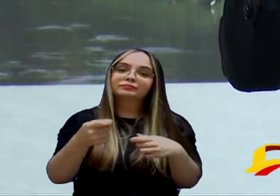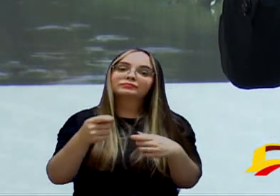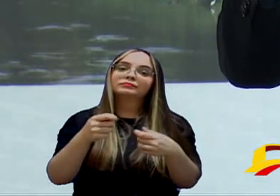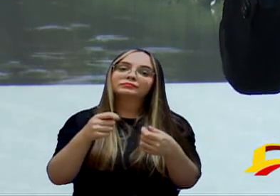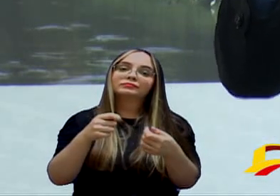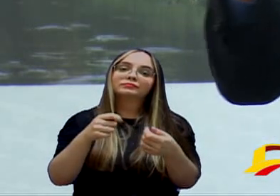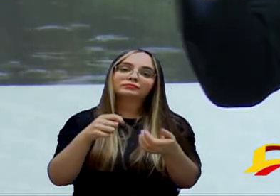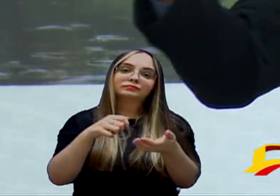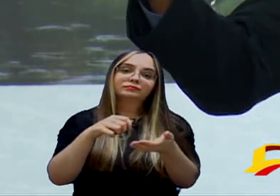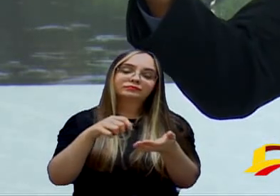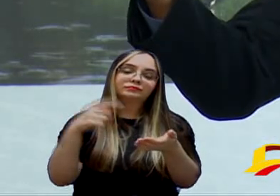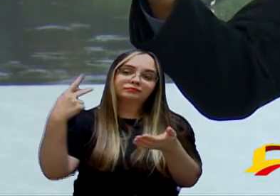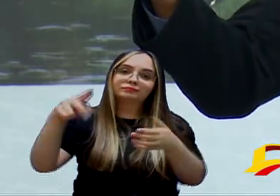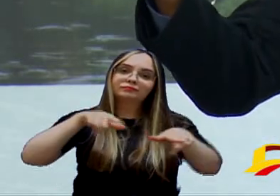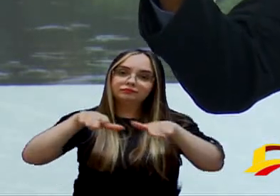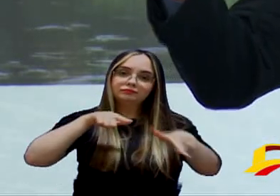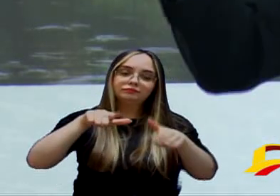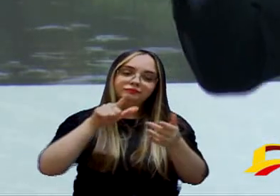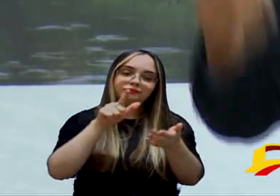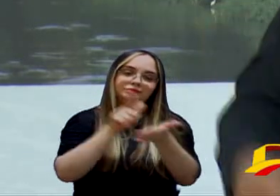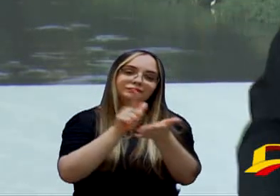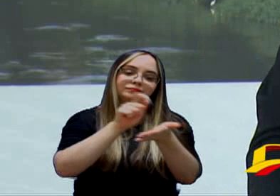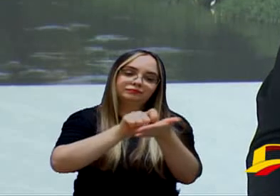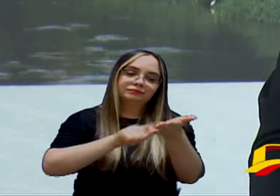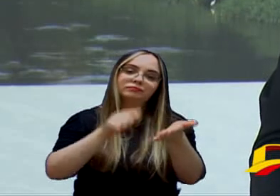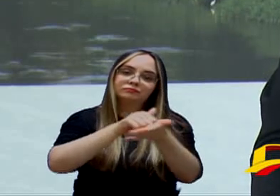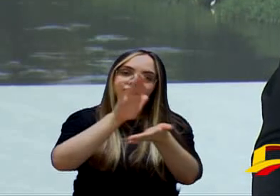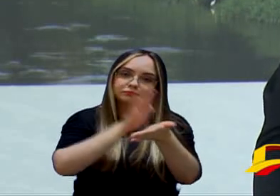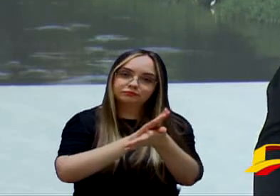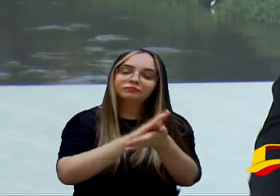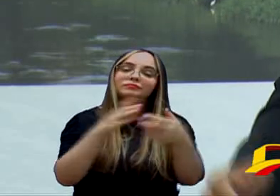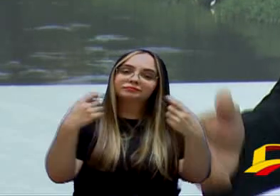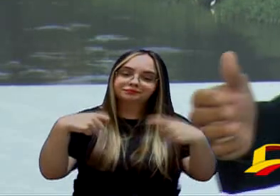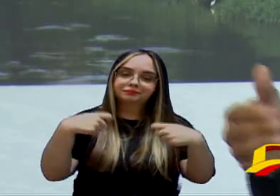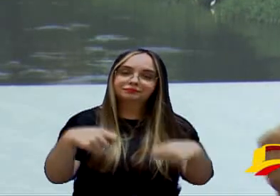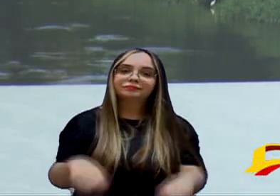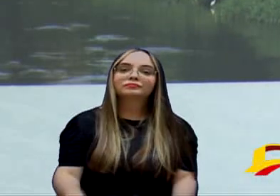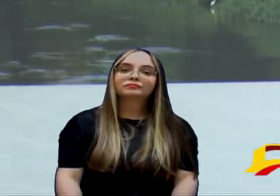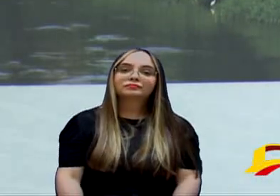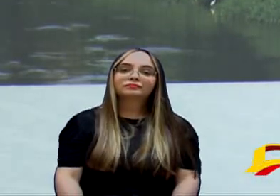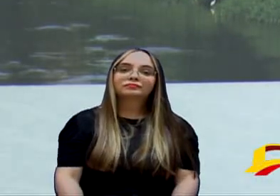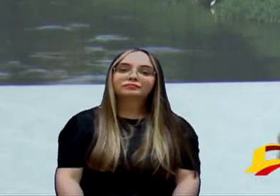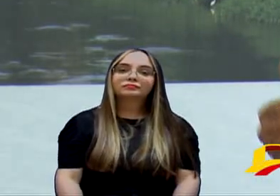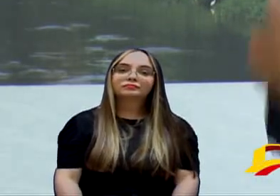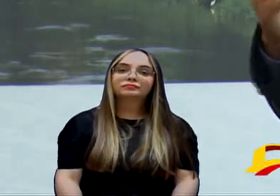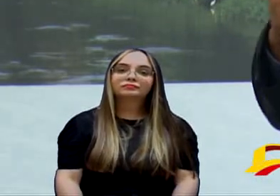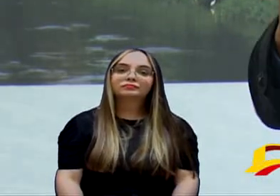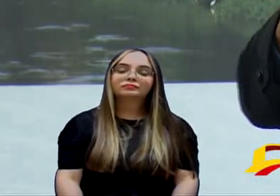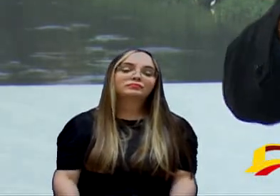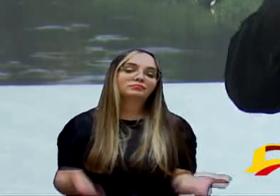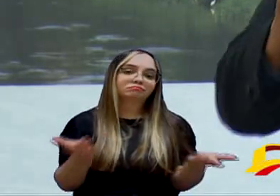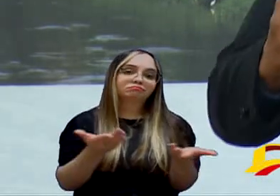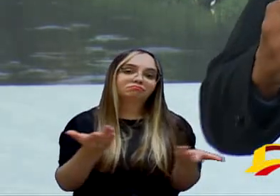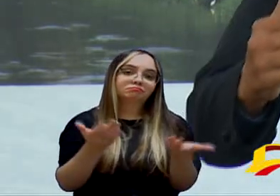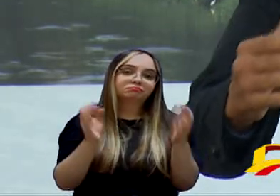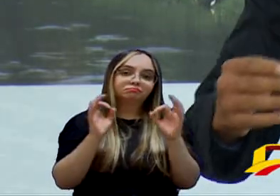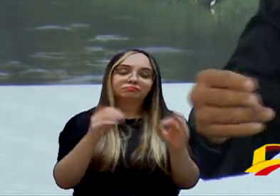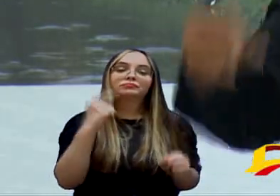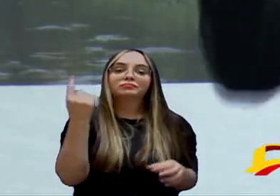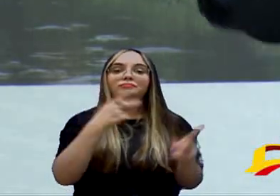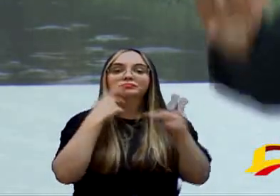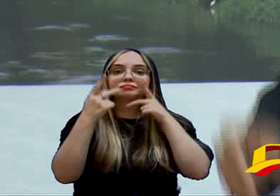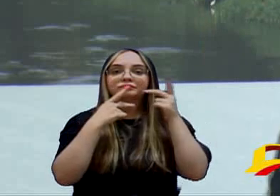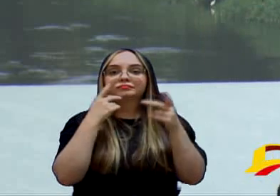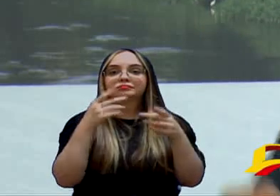na ficha funcional dessa pessoa Agora eu tenho certeza que todos vão falar